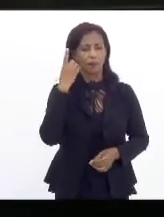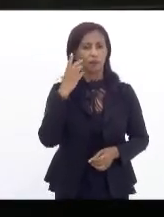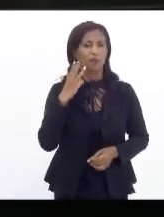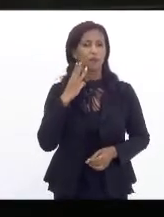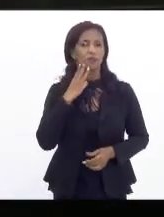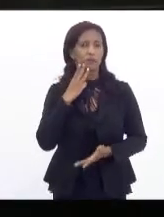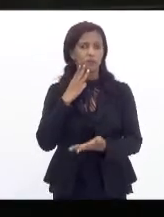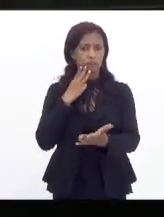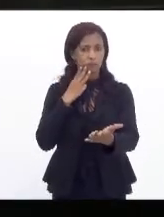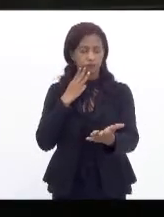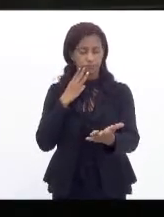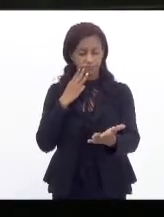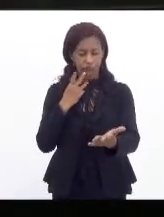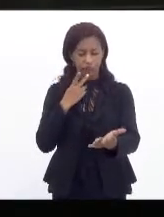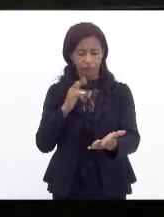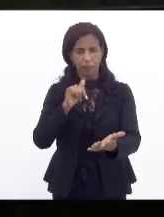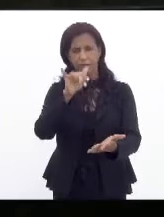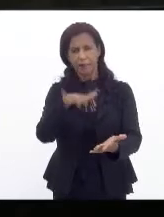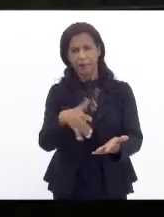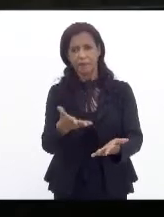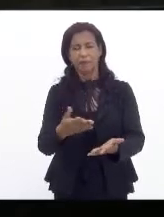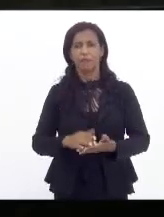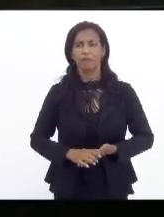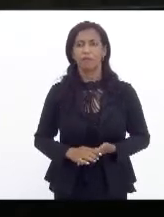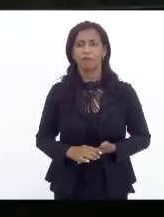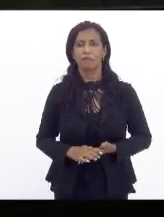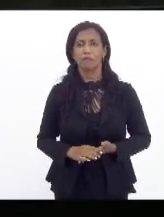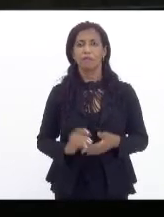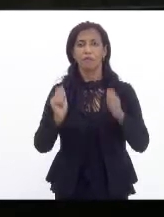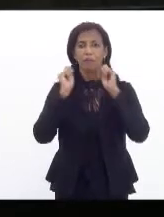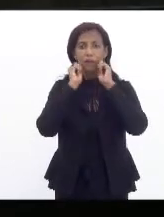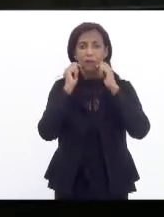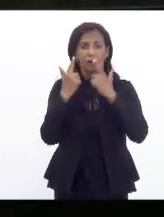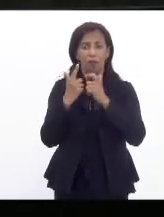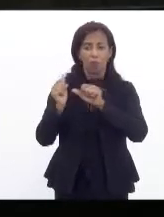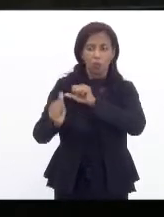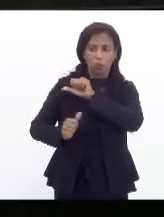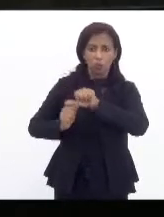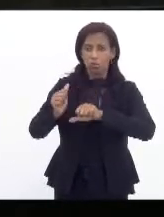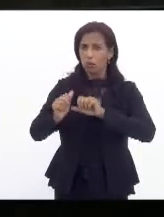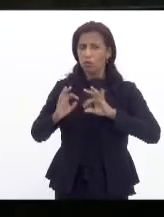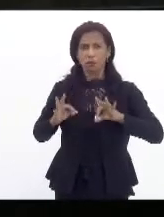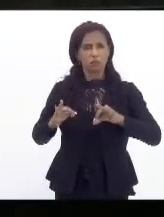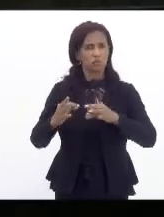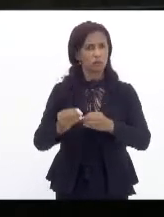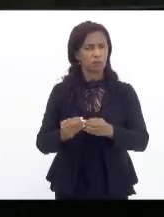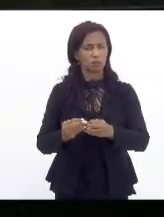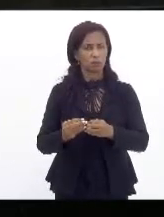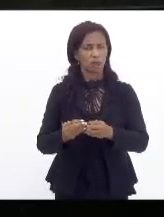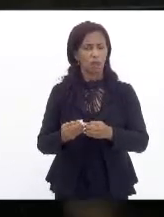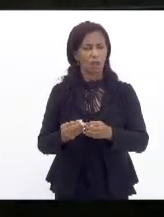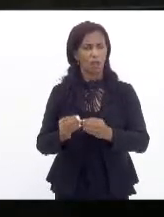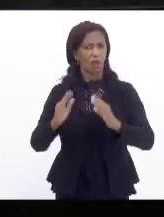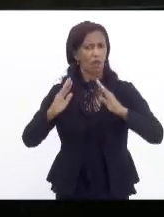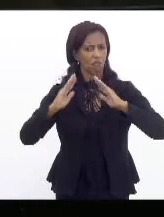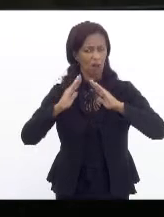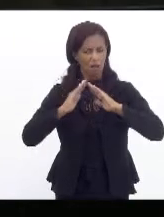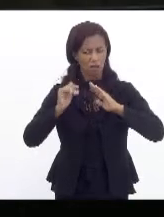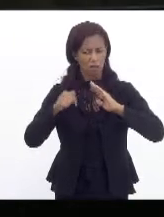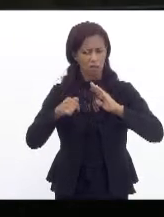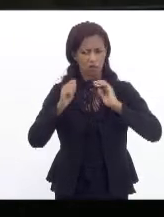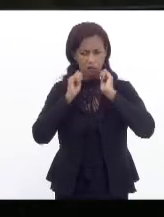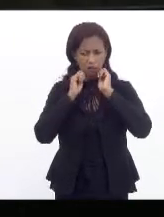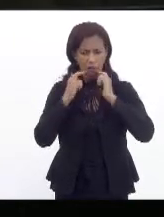trouxe bem essa questão. A casa mudou totalmente. a casa está apresentando,